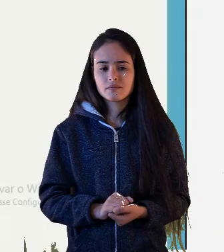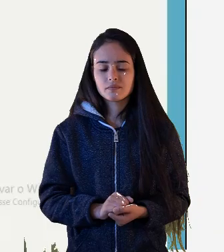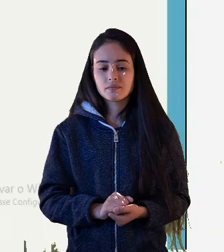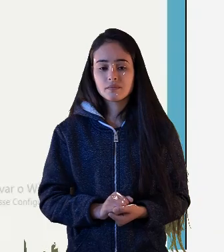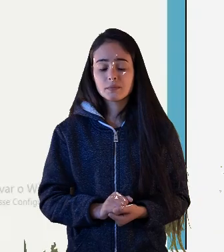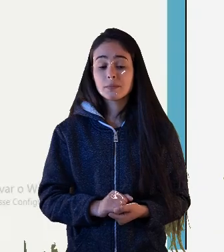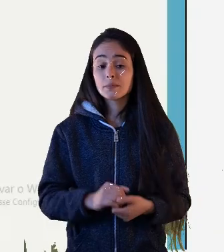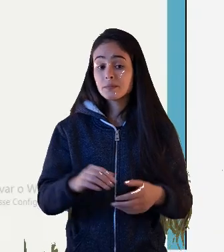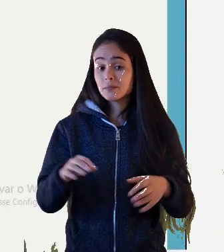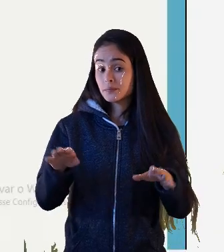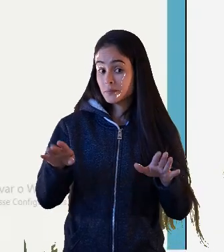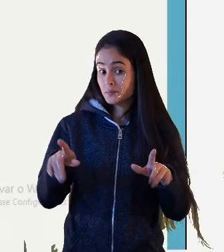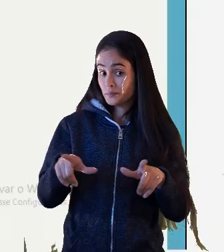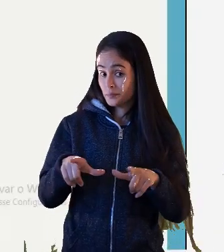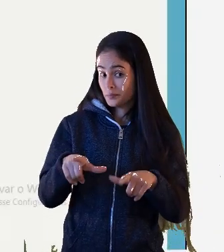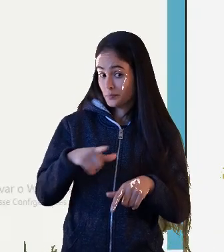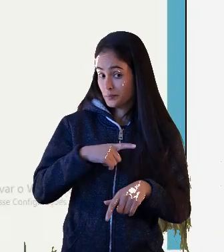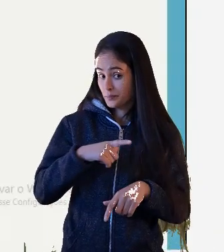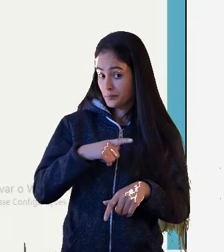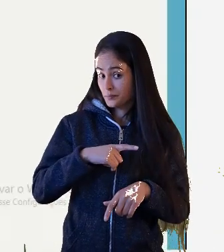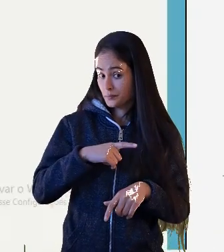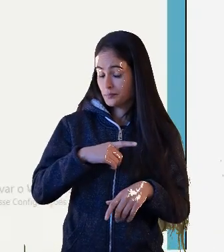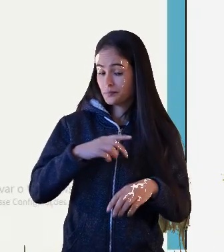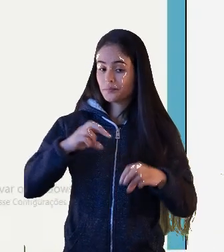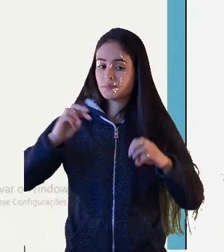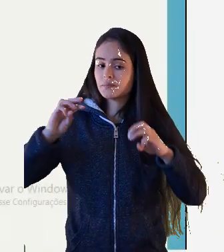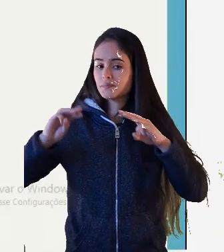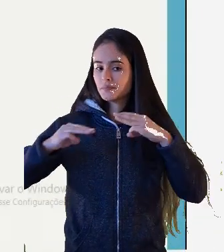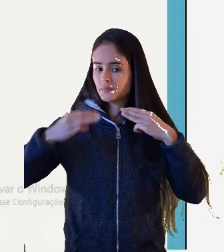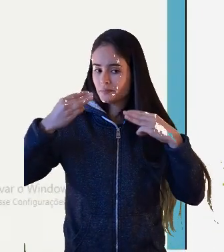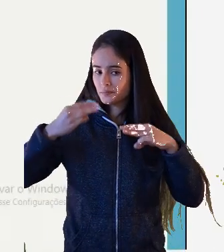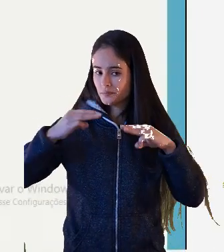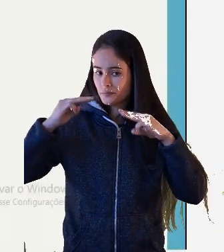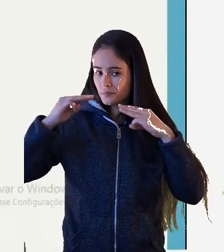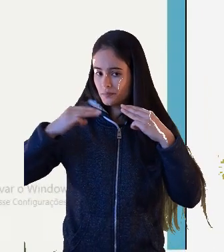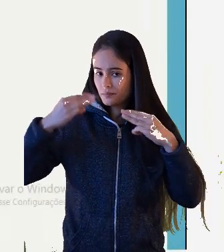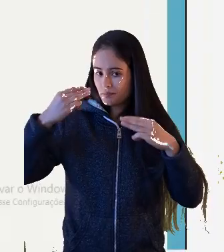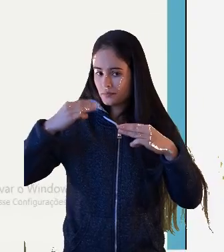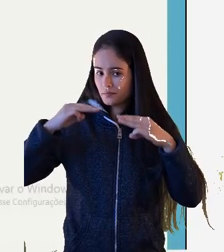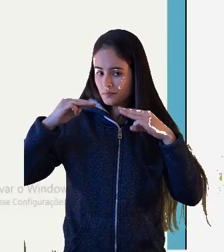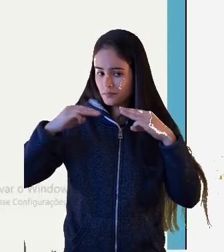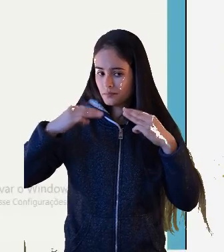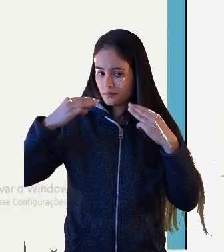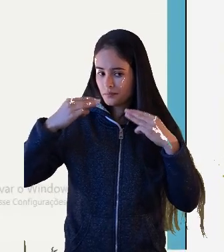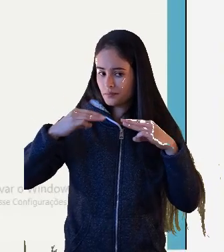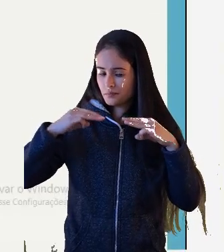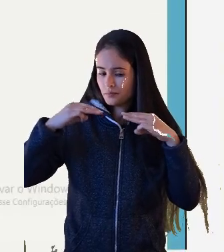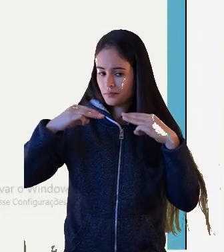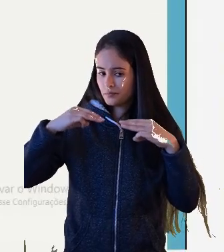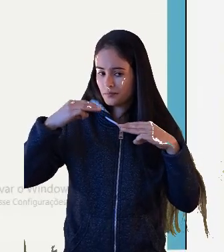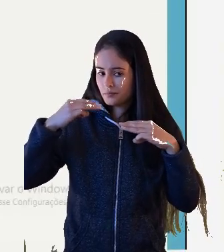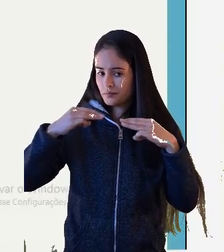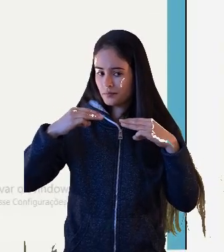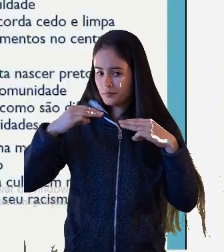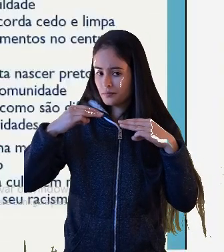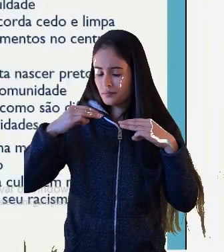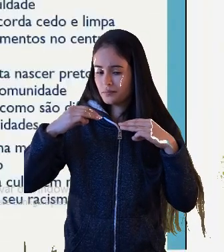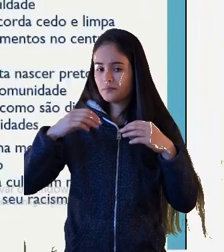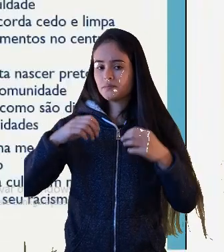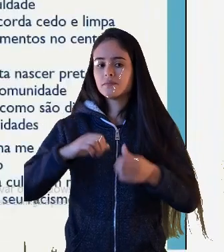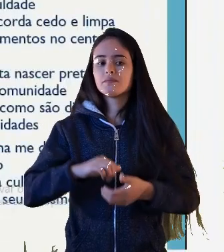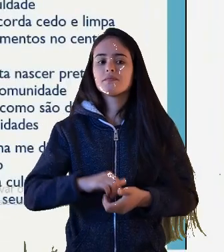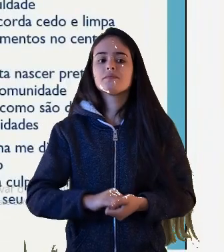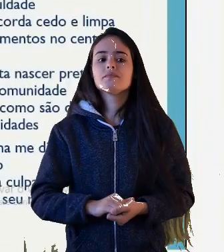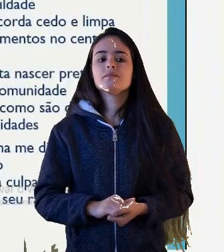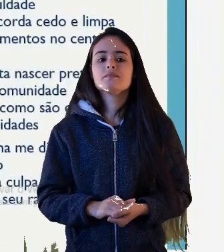a casa, outras coisas mais. Deu meio-dia, toma banho, vai para a escola a pé, não tem dinheiro para o busão.